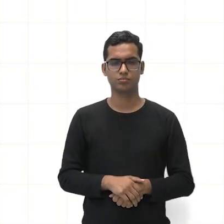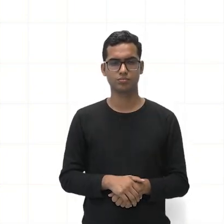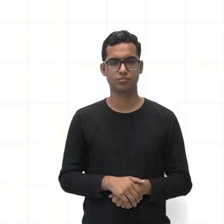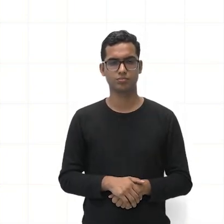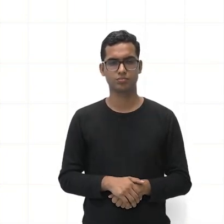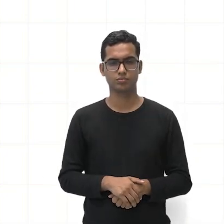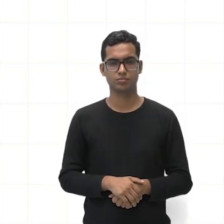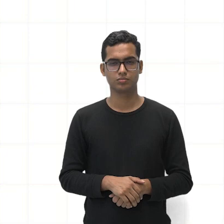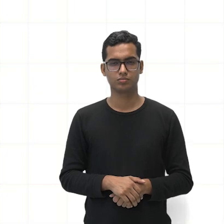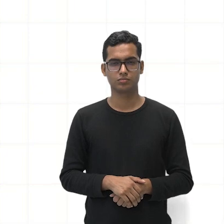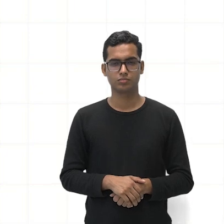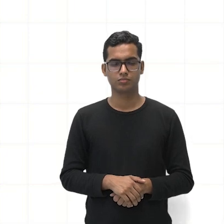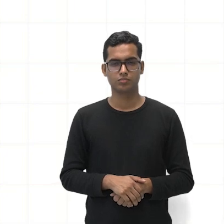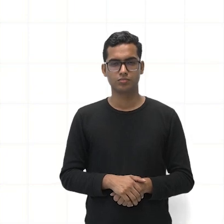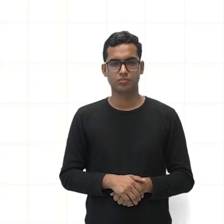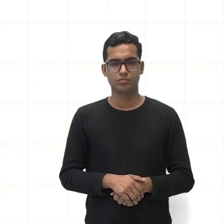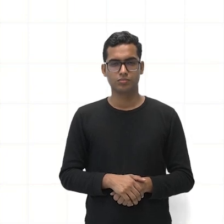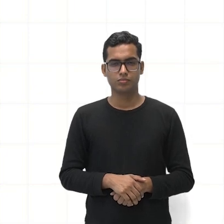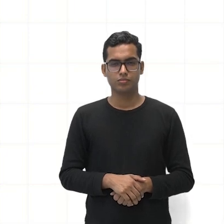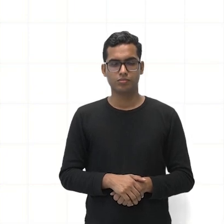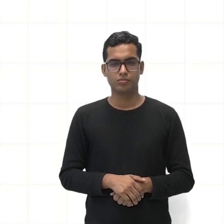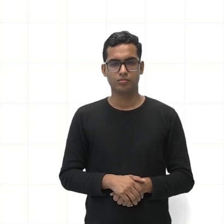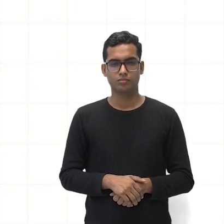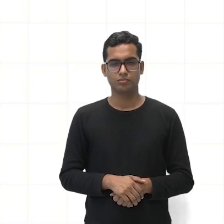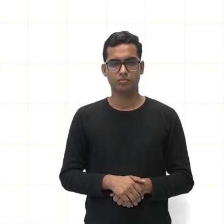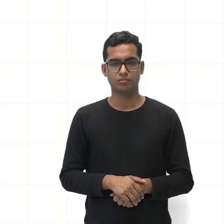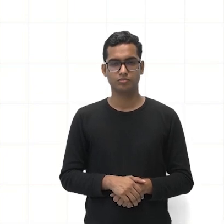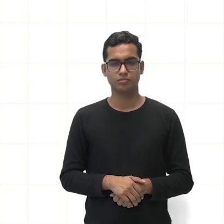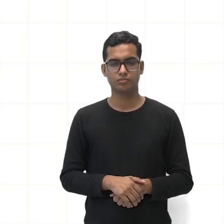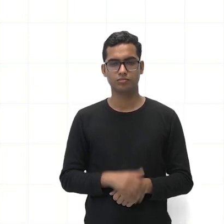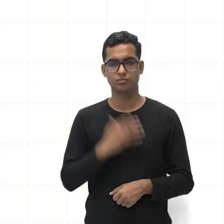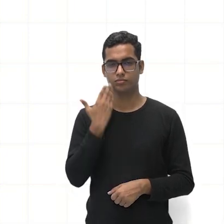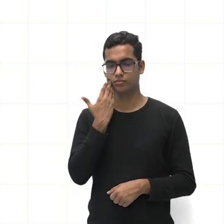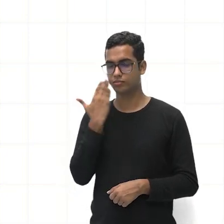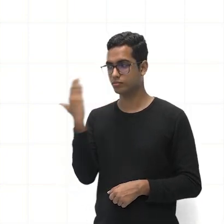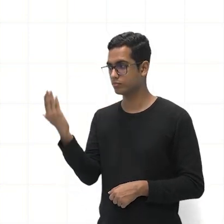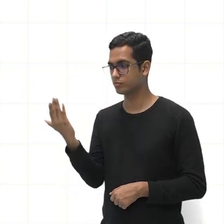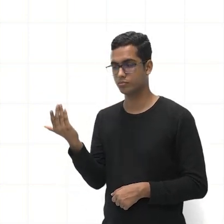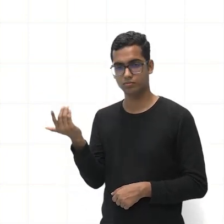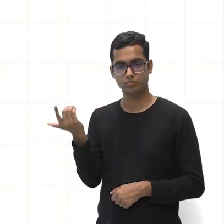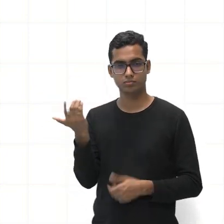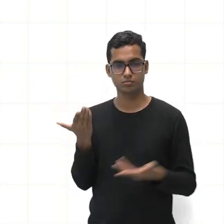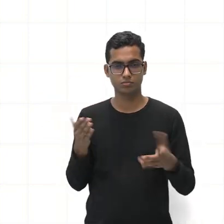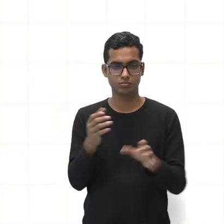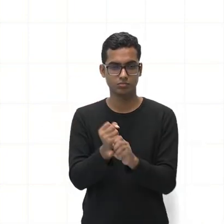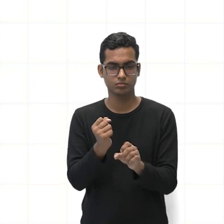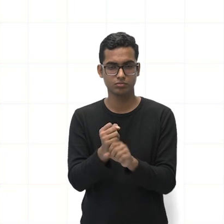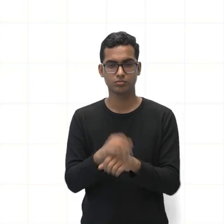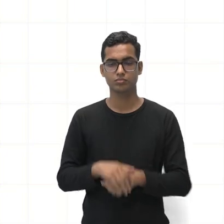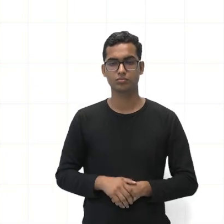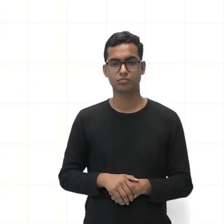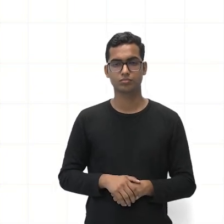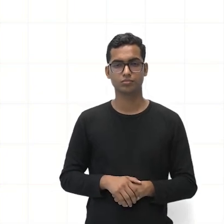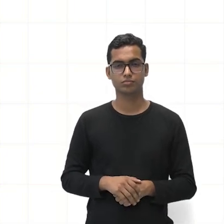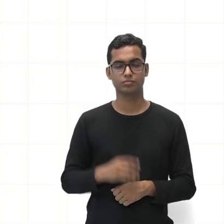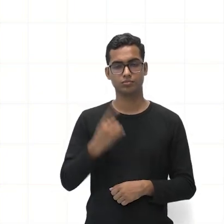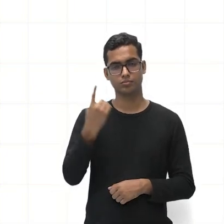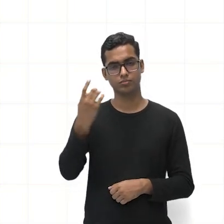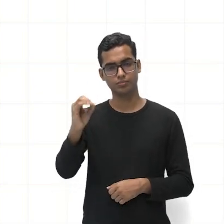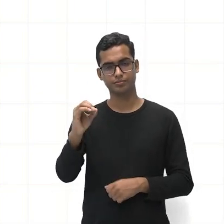Não dava para subtrair, emprestou uma unidade da esquerda, ficou valendo 10 na direita. 10 menos 8,